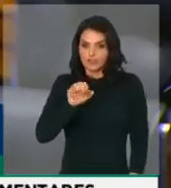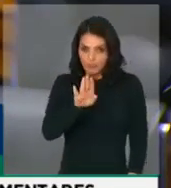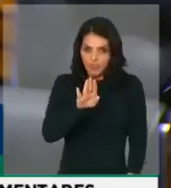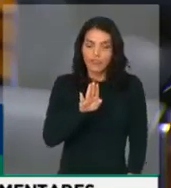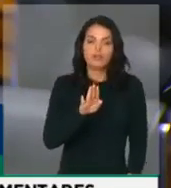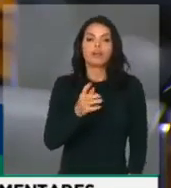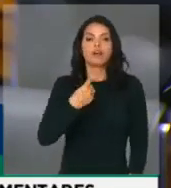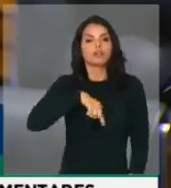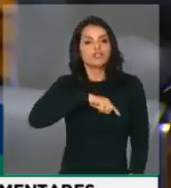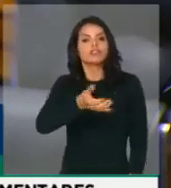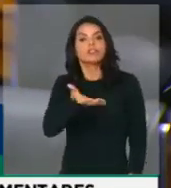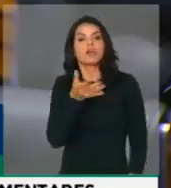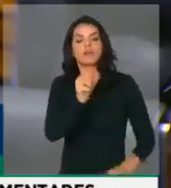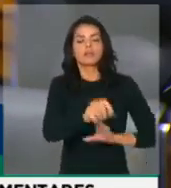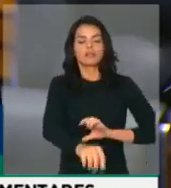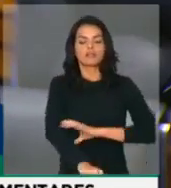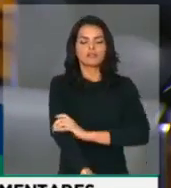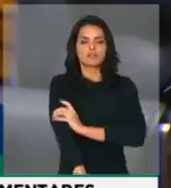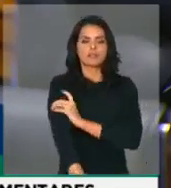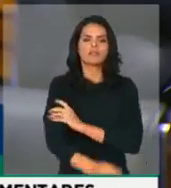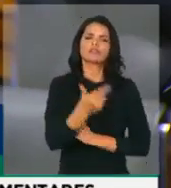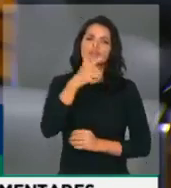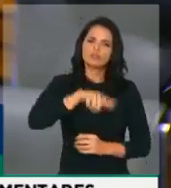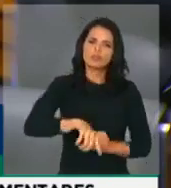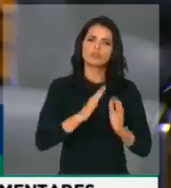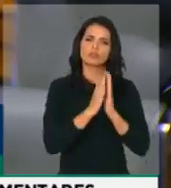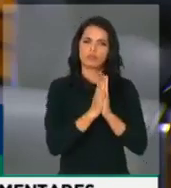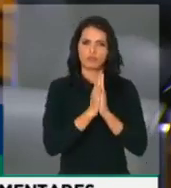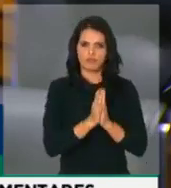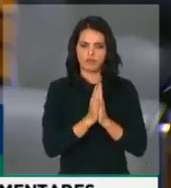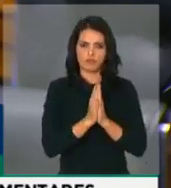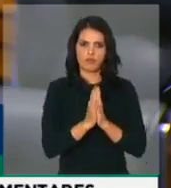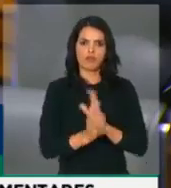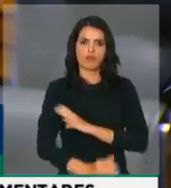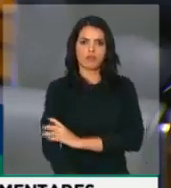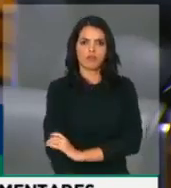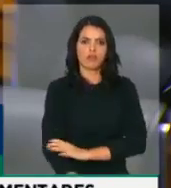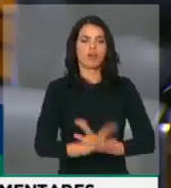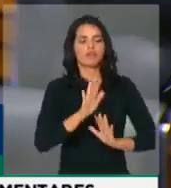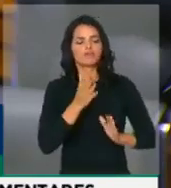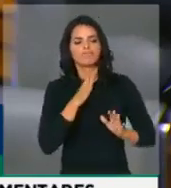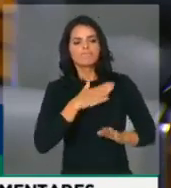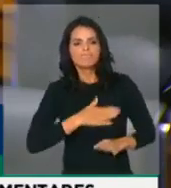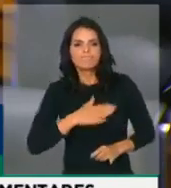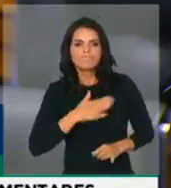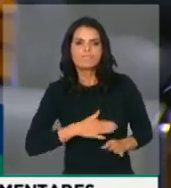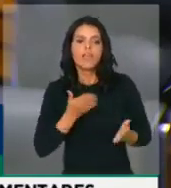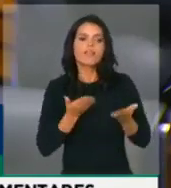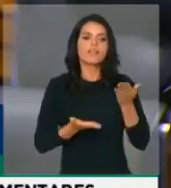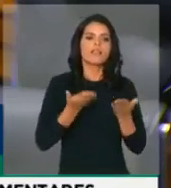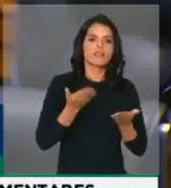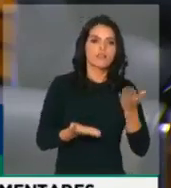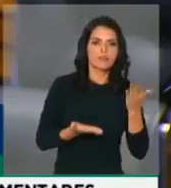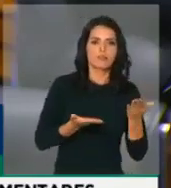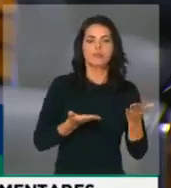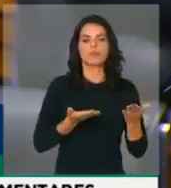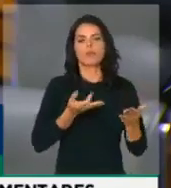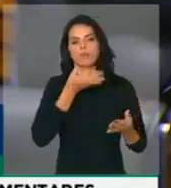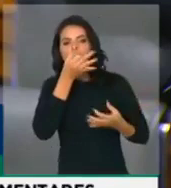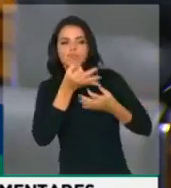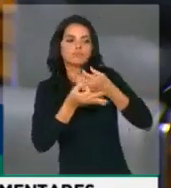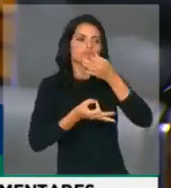primeiro, fazer um apelo para que, mais uma vez, a gente tenha aqui uma posição de moderação, de equilíbrio, de ponderação, para